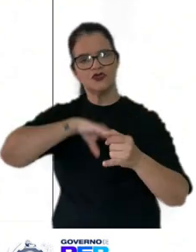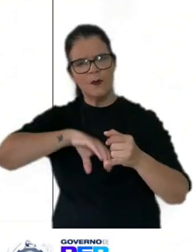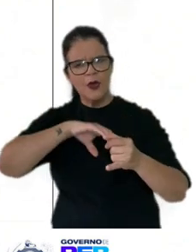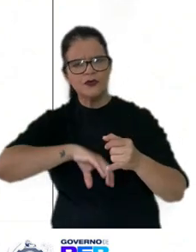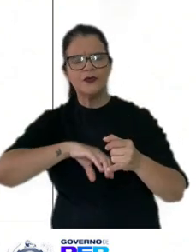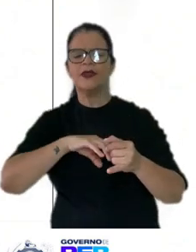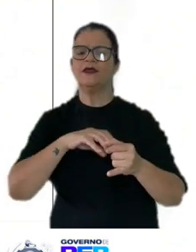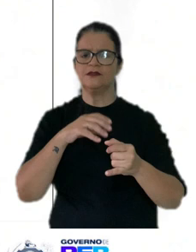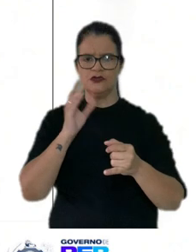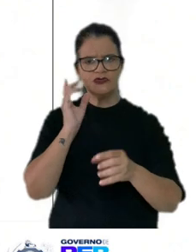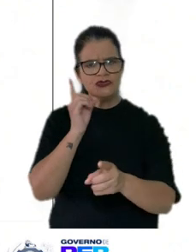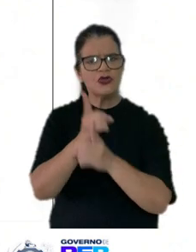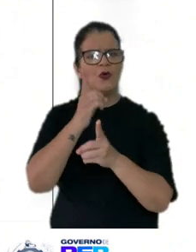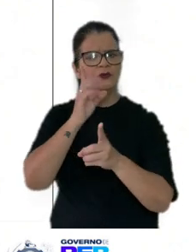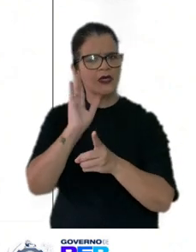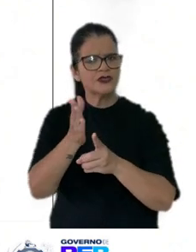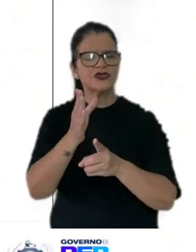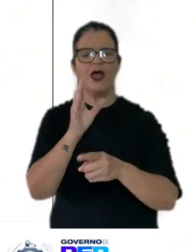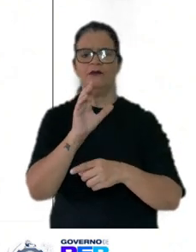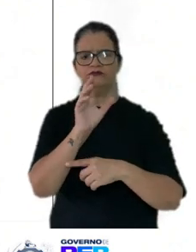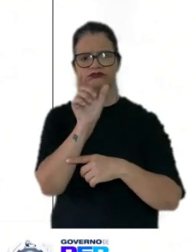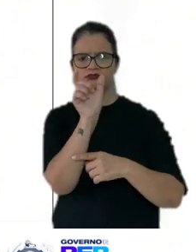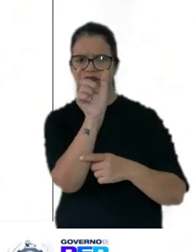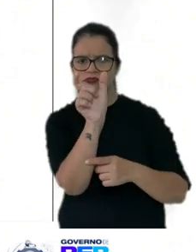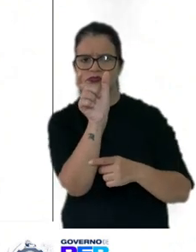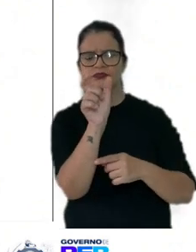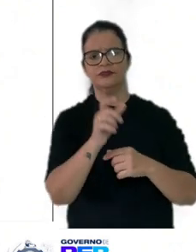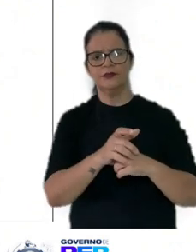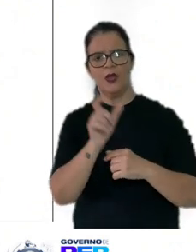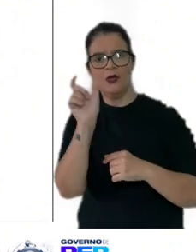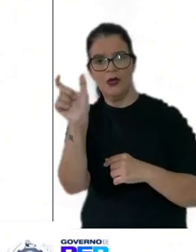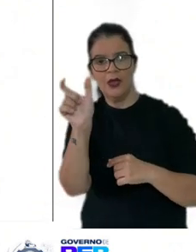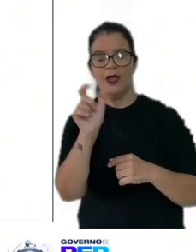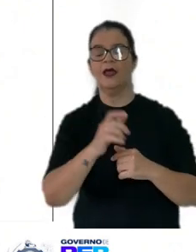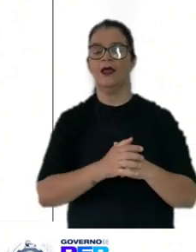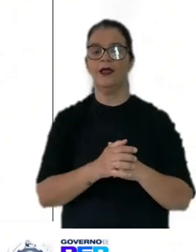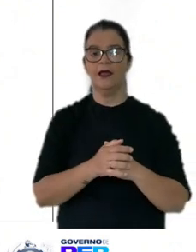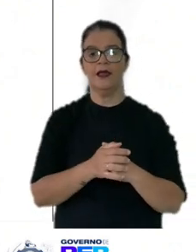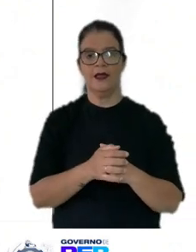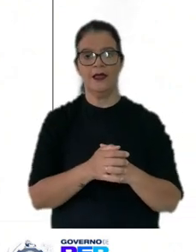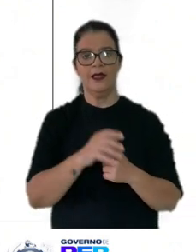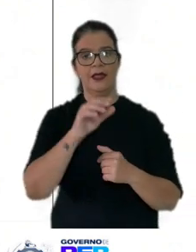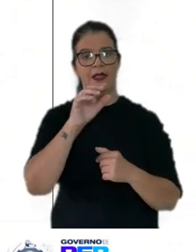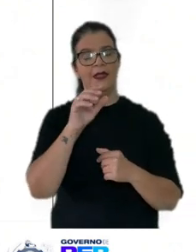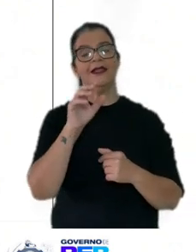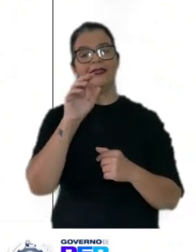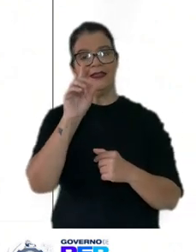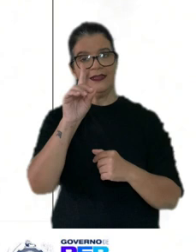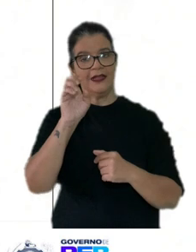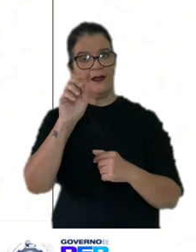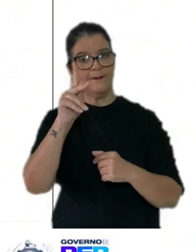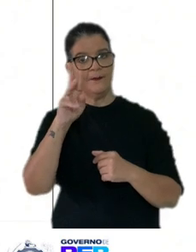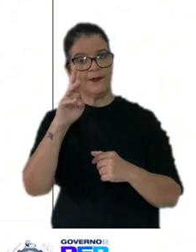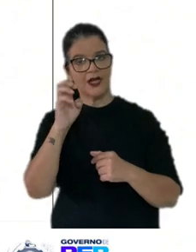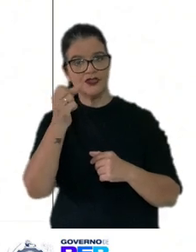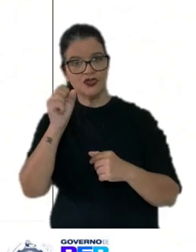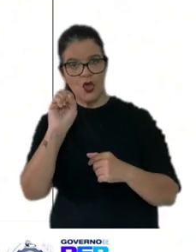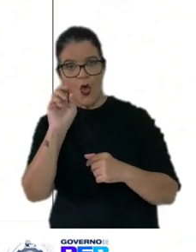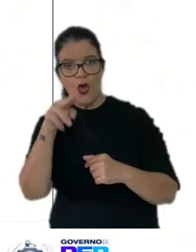anxiety e depression depression lembra o que? depressão anxiety